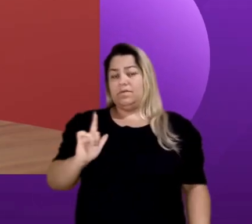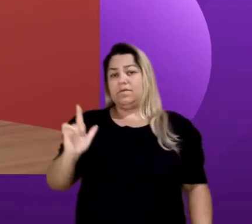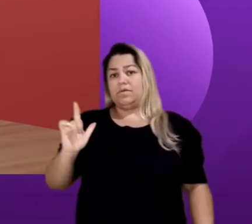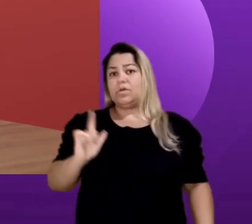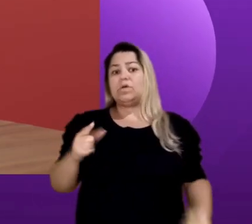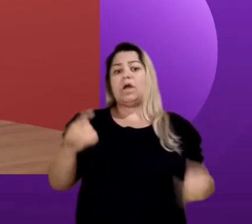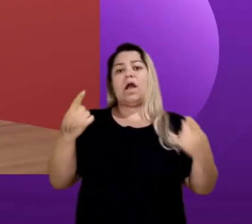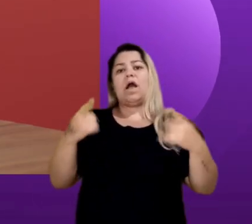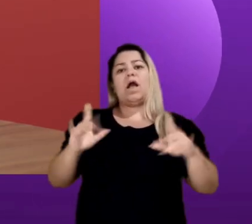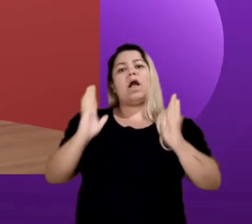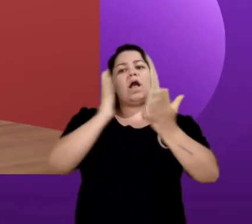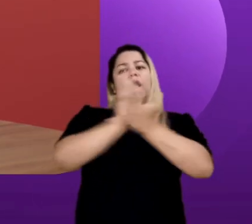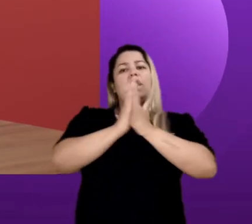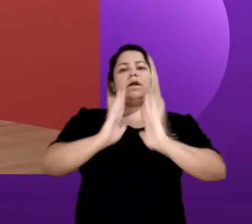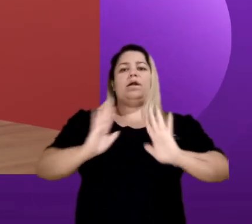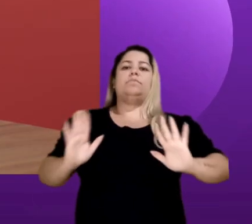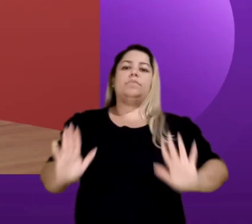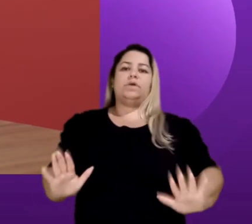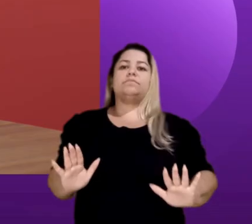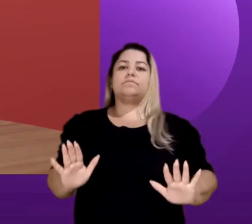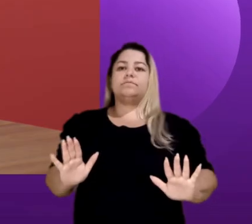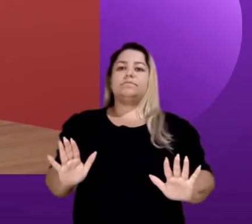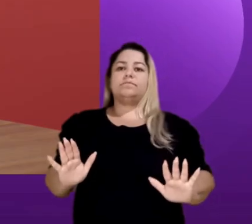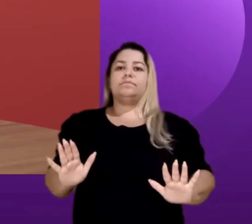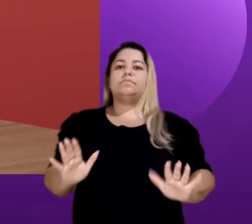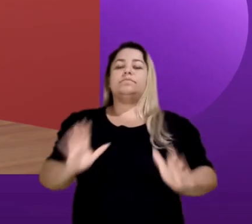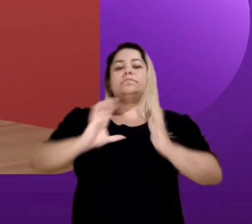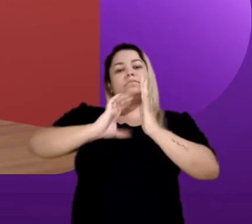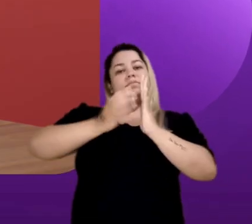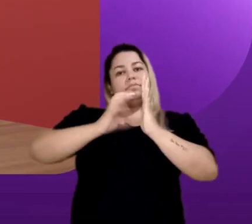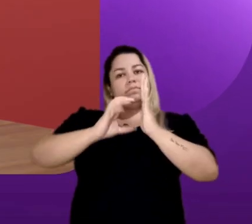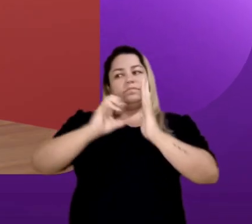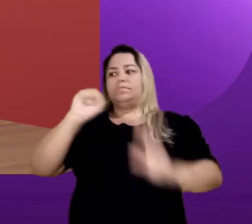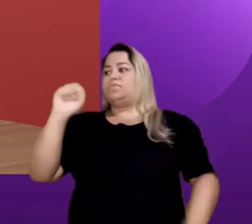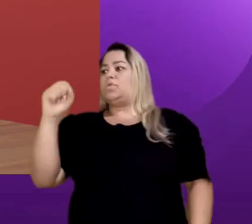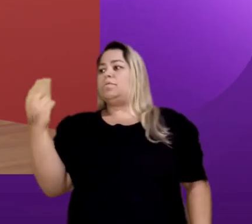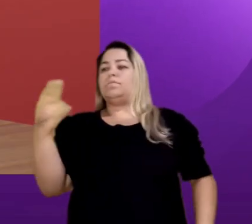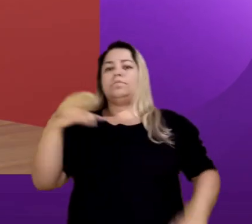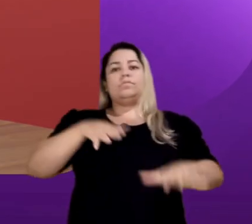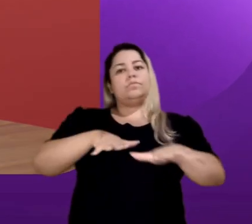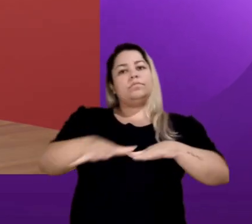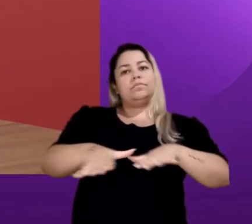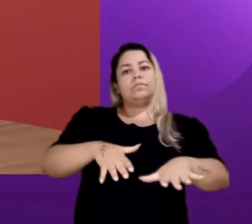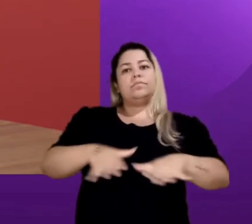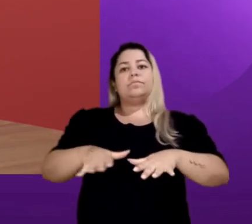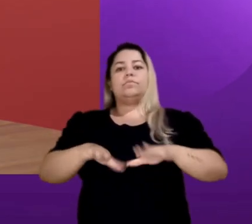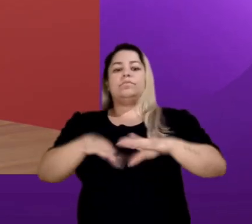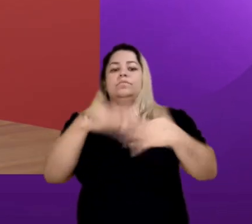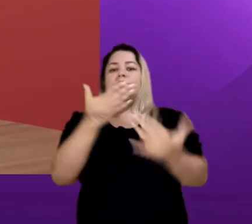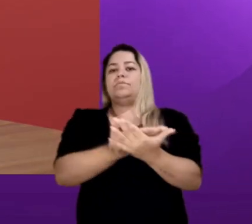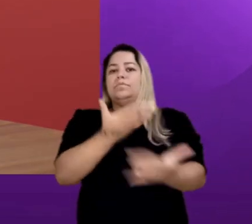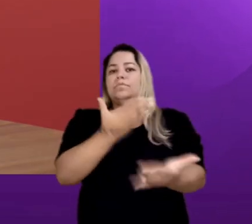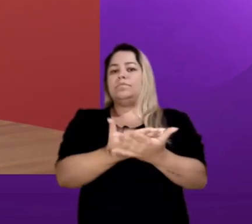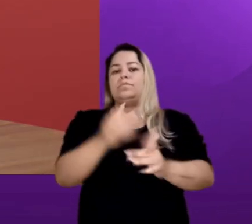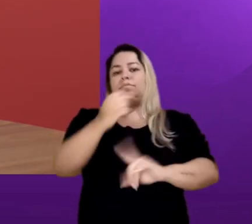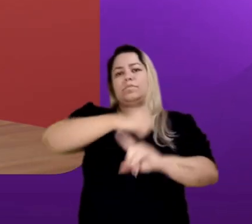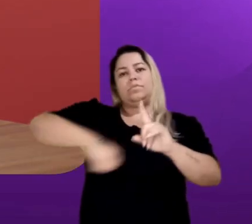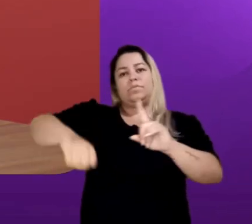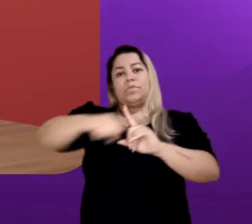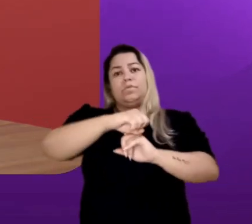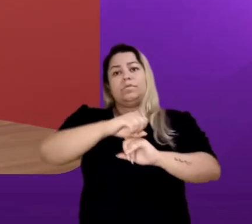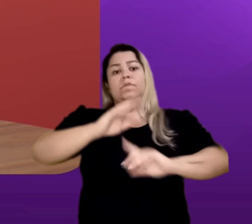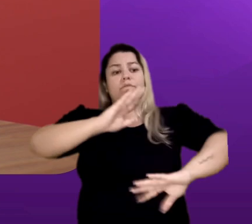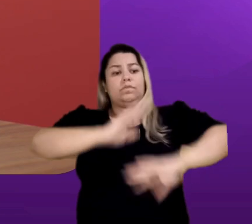combater. Então, seja no partido, ou no movimento estudantil, ou nos movimentos sociais por onde atuo,